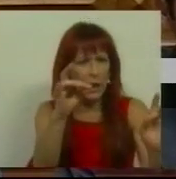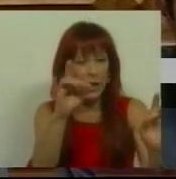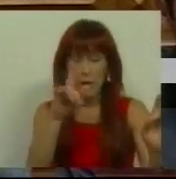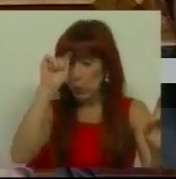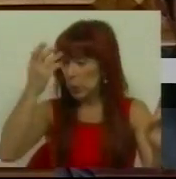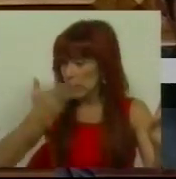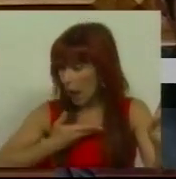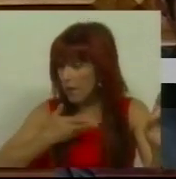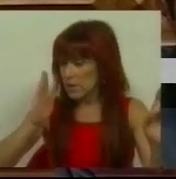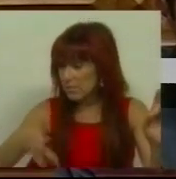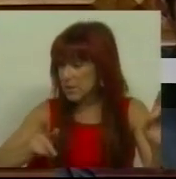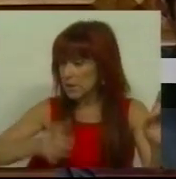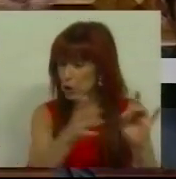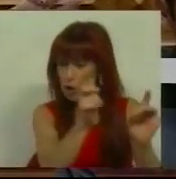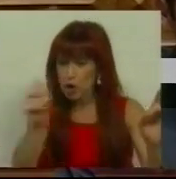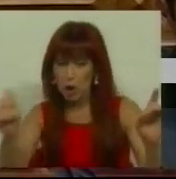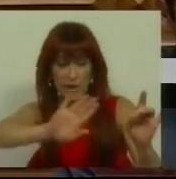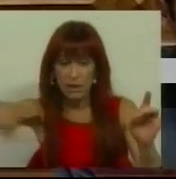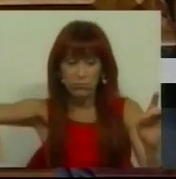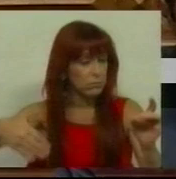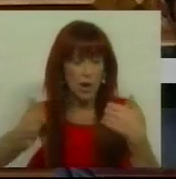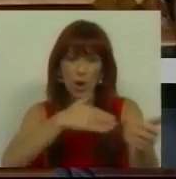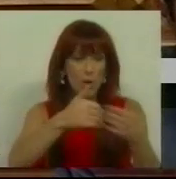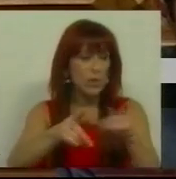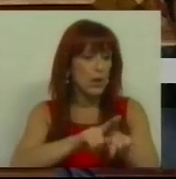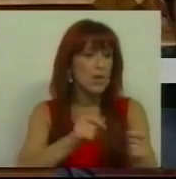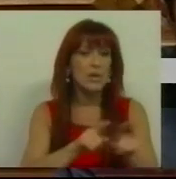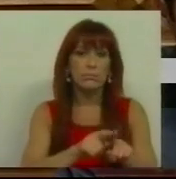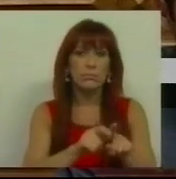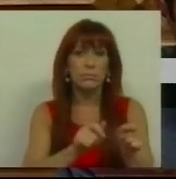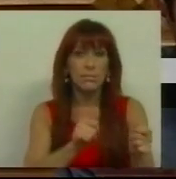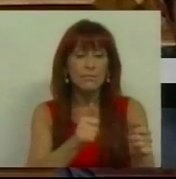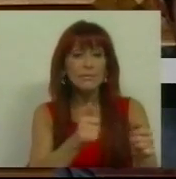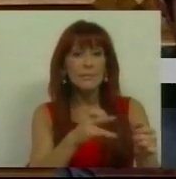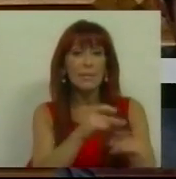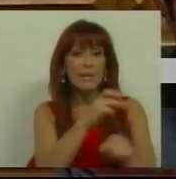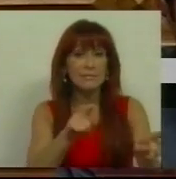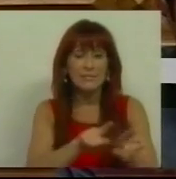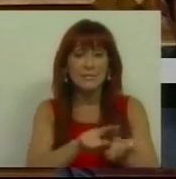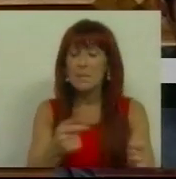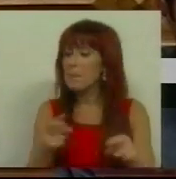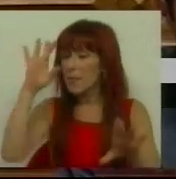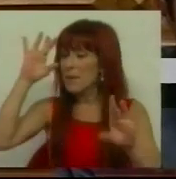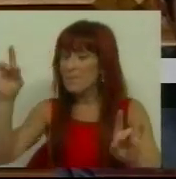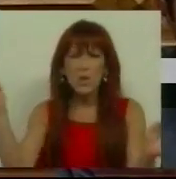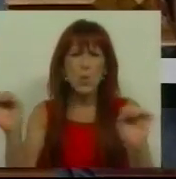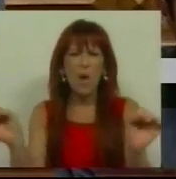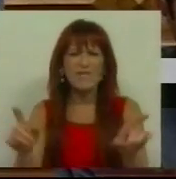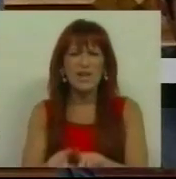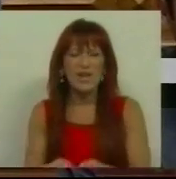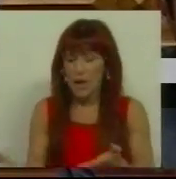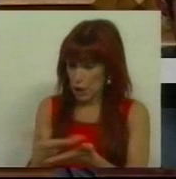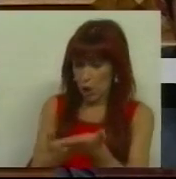que o déficit devia ser isolado de tudo, incluindo das bactérias, e neste fanatismo em que não havia